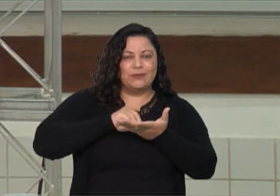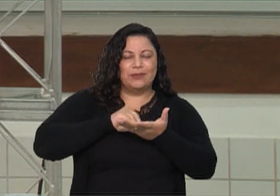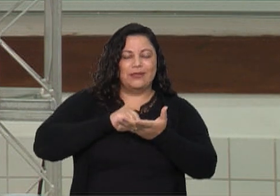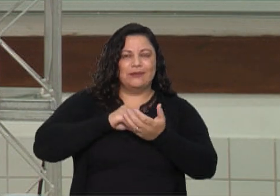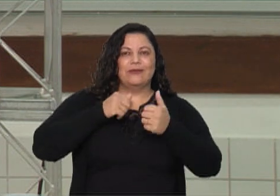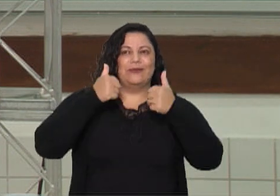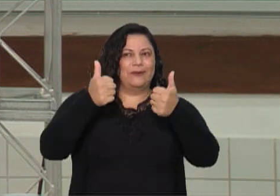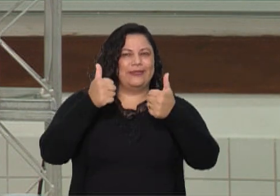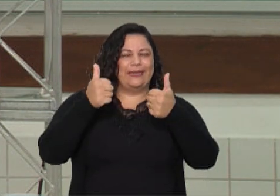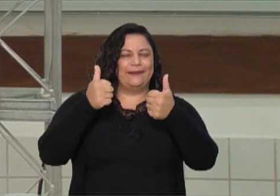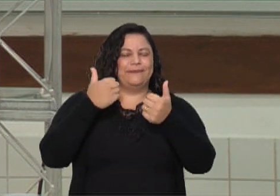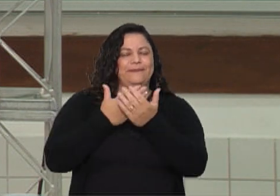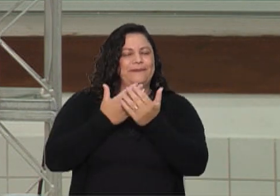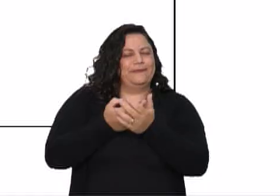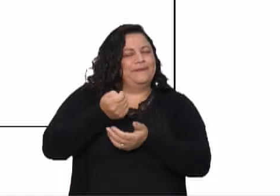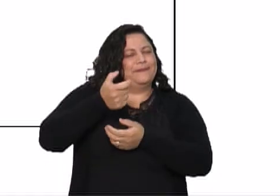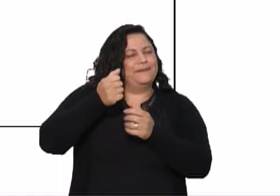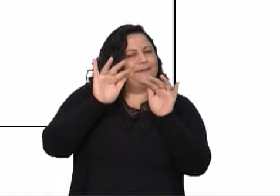está quase no final.